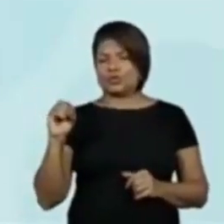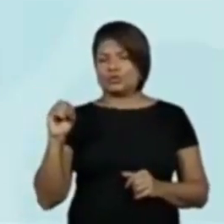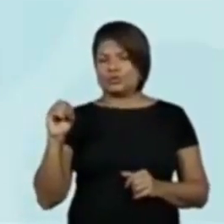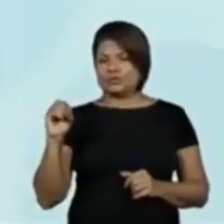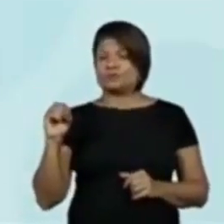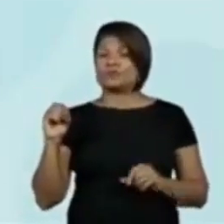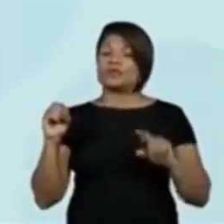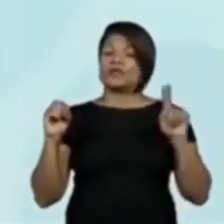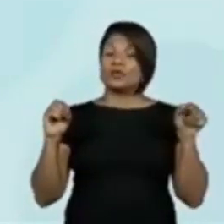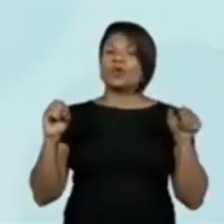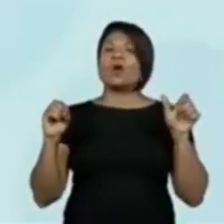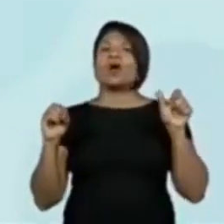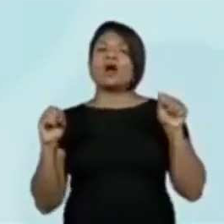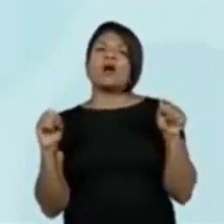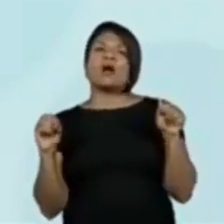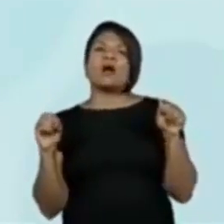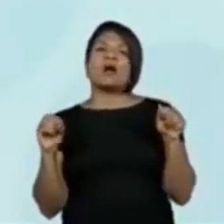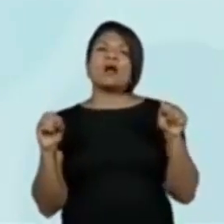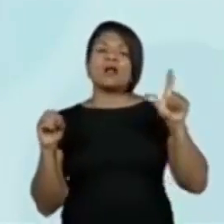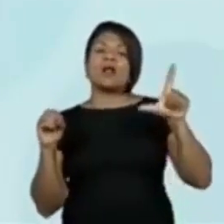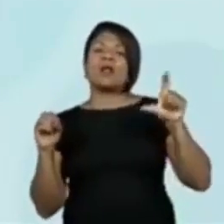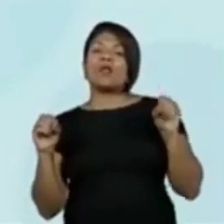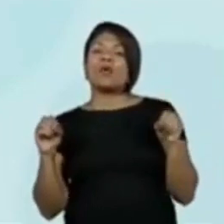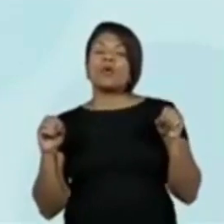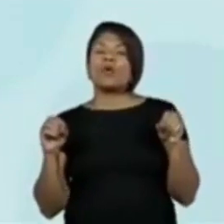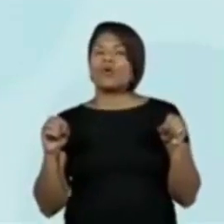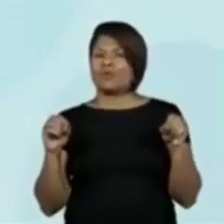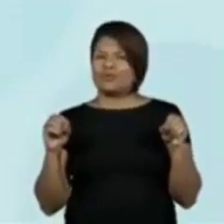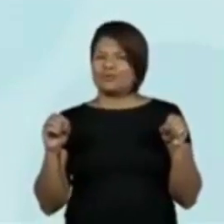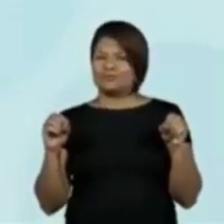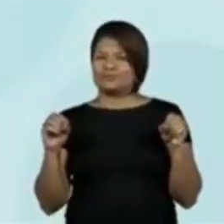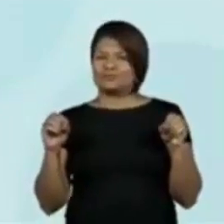e o alossauro, por exemplo?